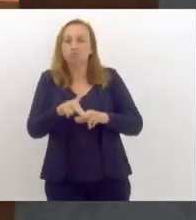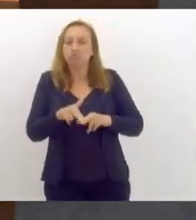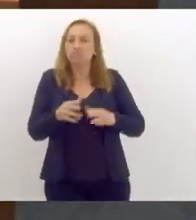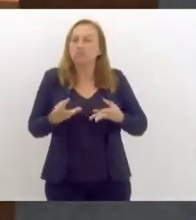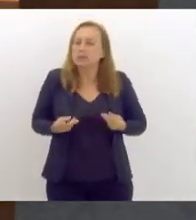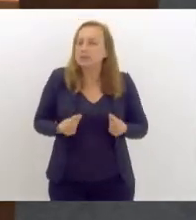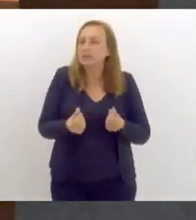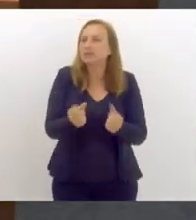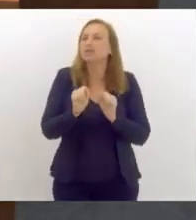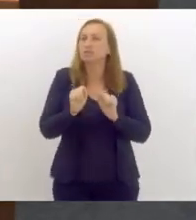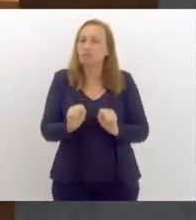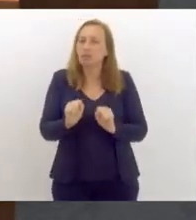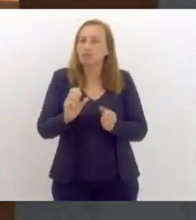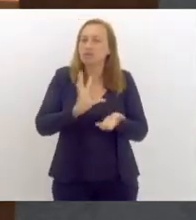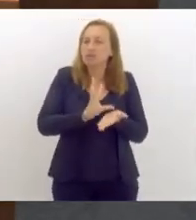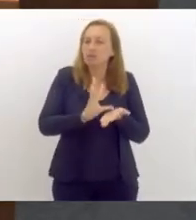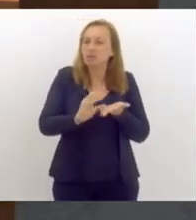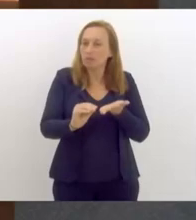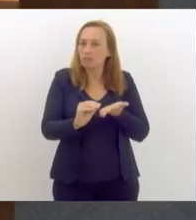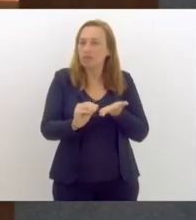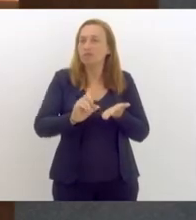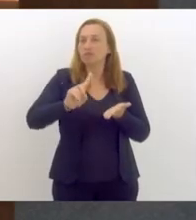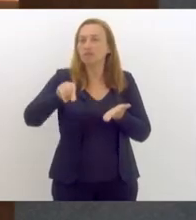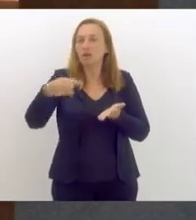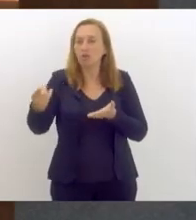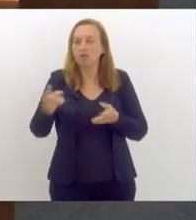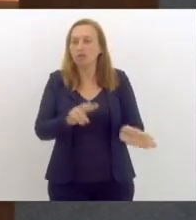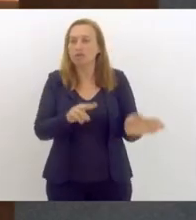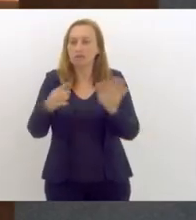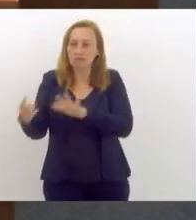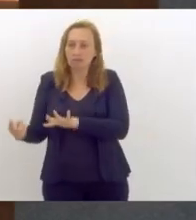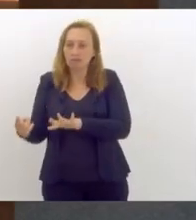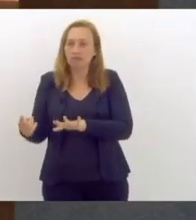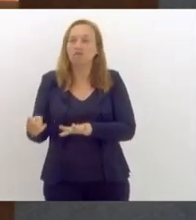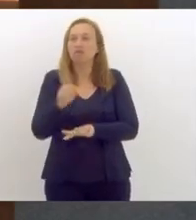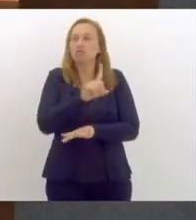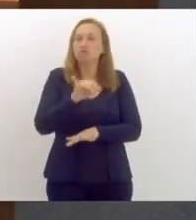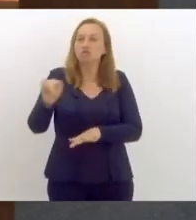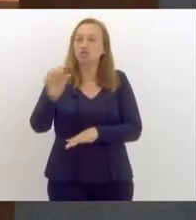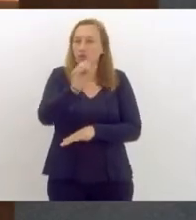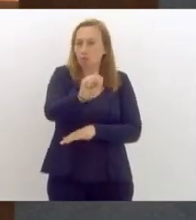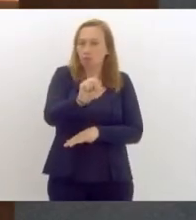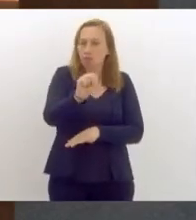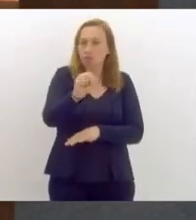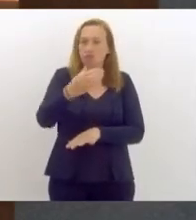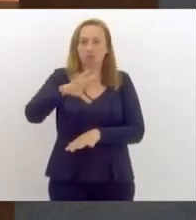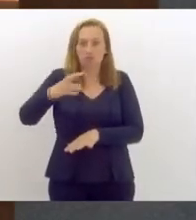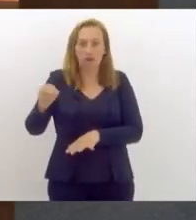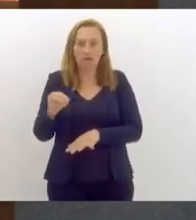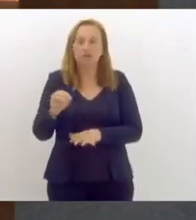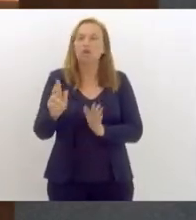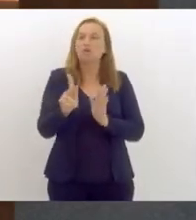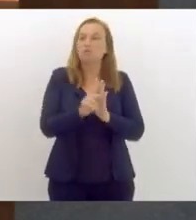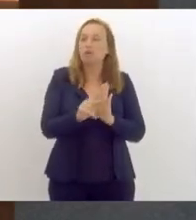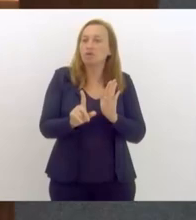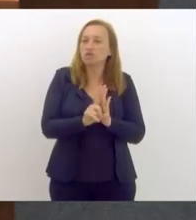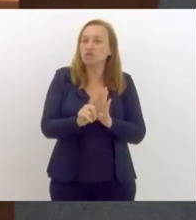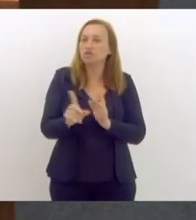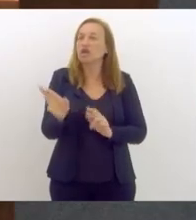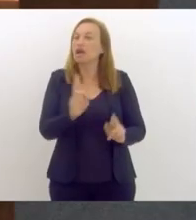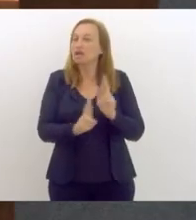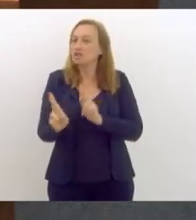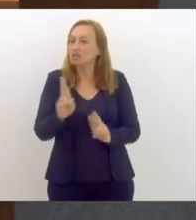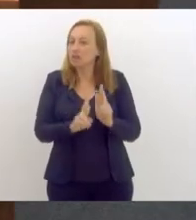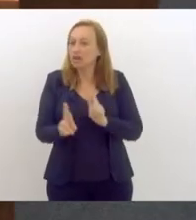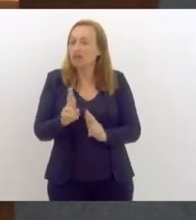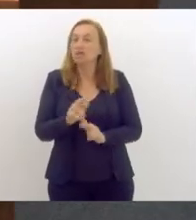para que possa pautar na semana que vem que é a semana do dia 8 de Março projetos relativos